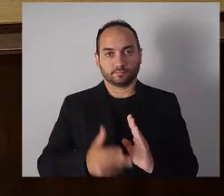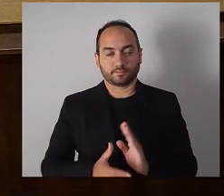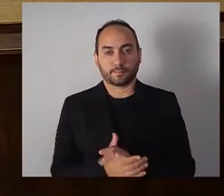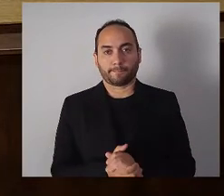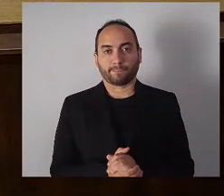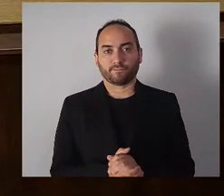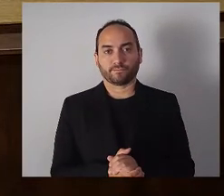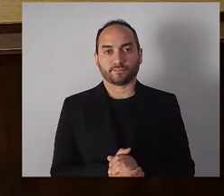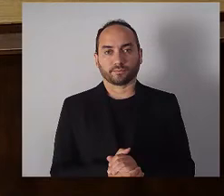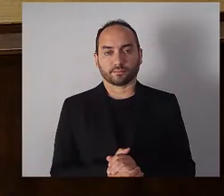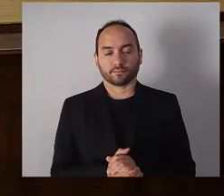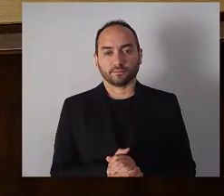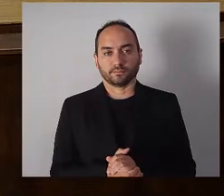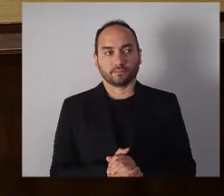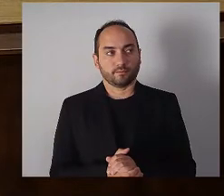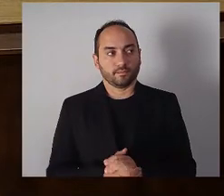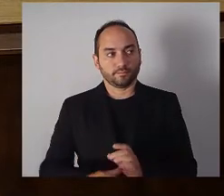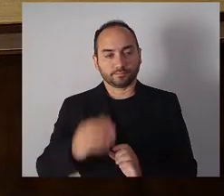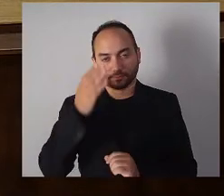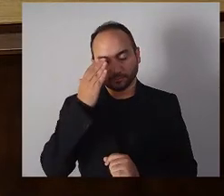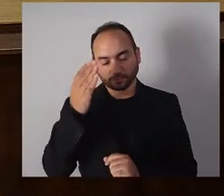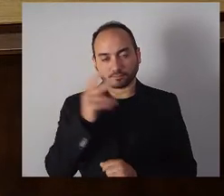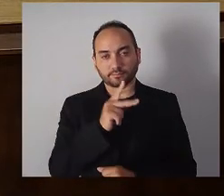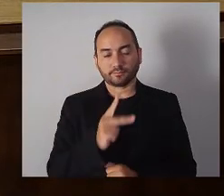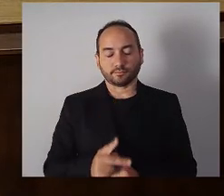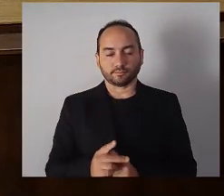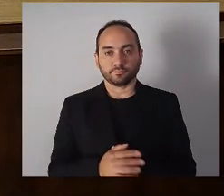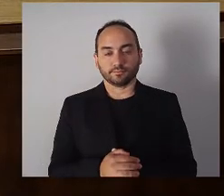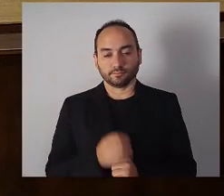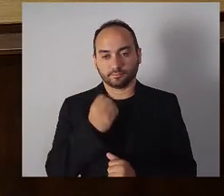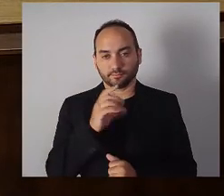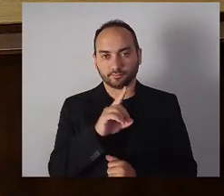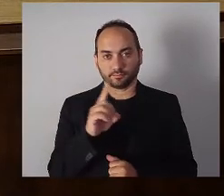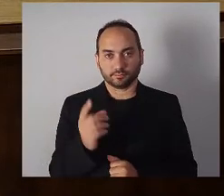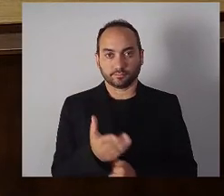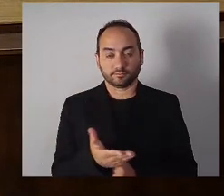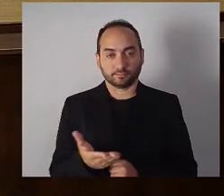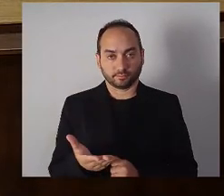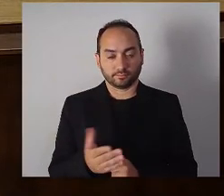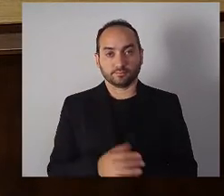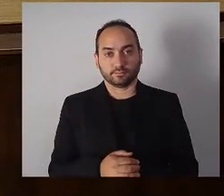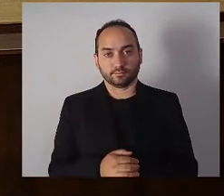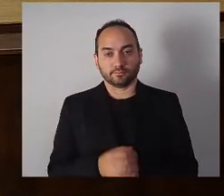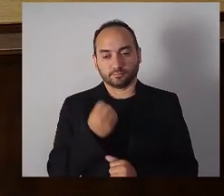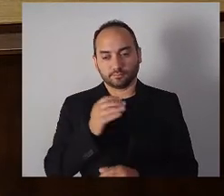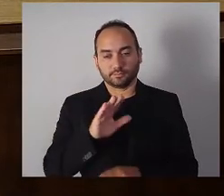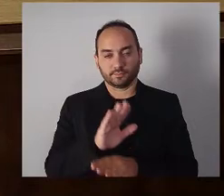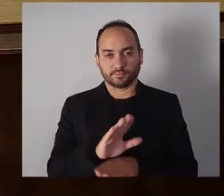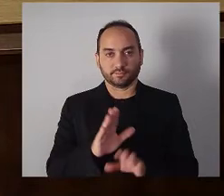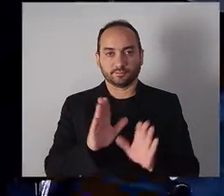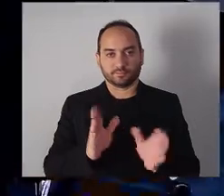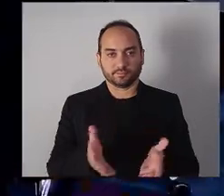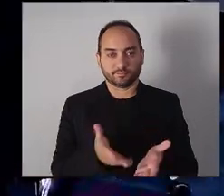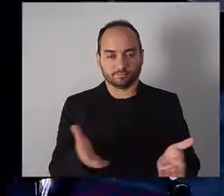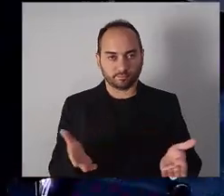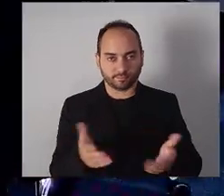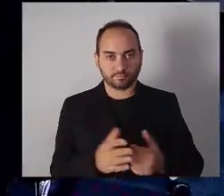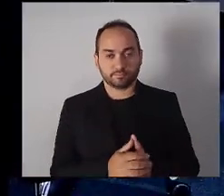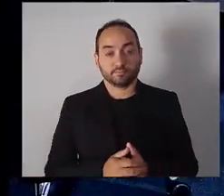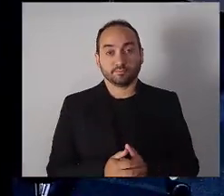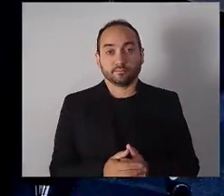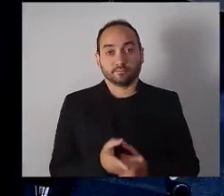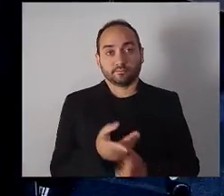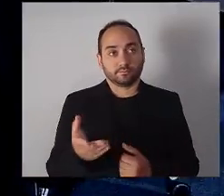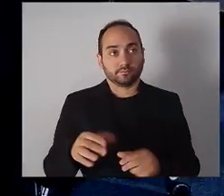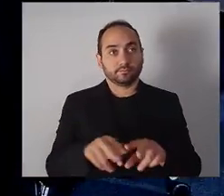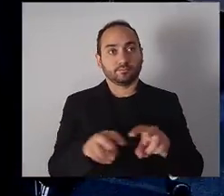momento. Obrigado, senhor presidente. Bom dia. Boa tarde já, né? Boa tarde, senhor presidente, eminentes